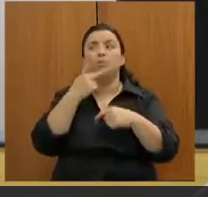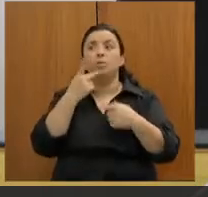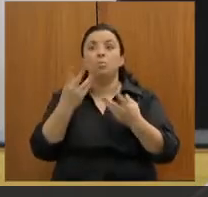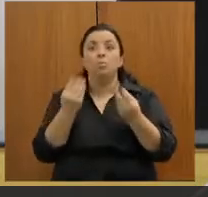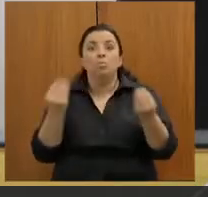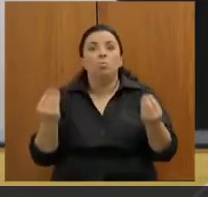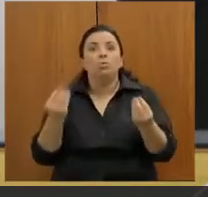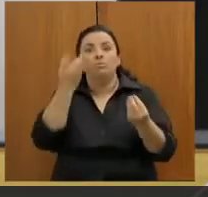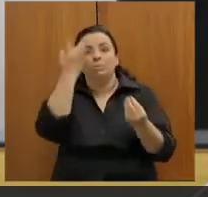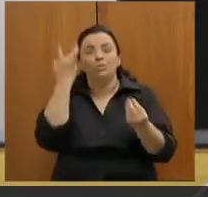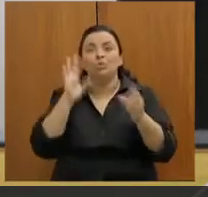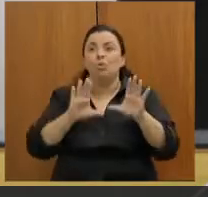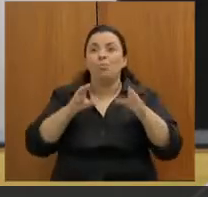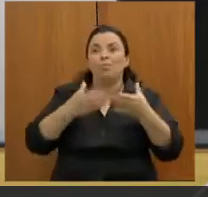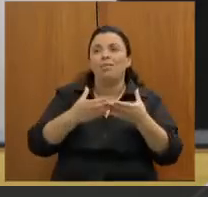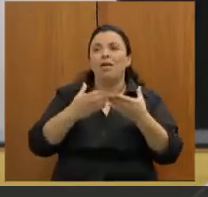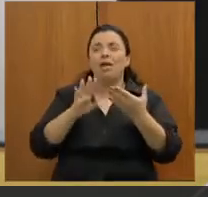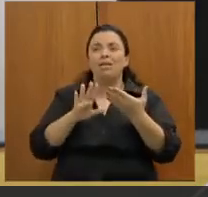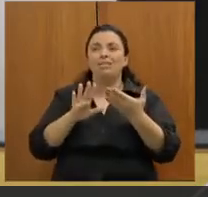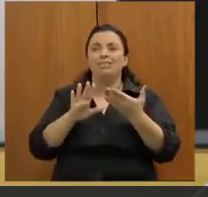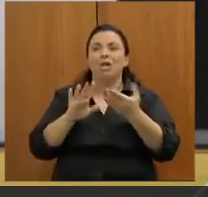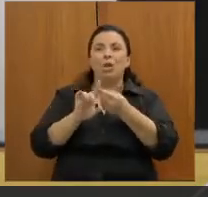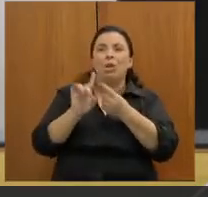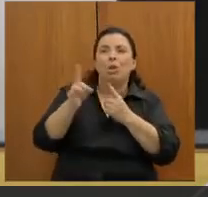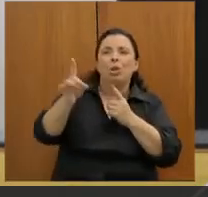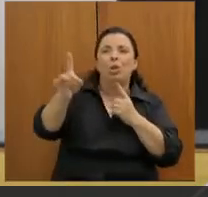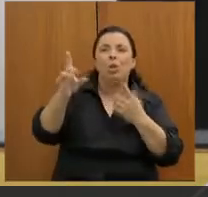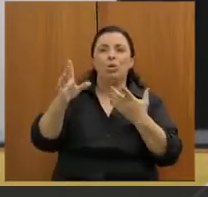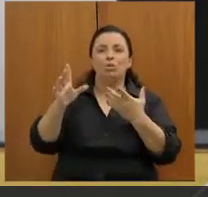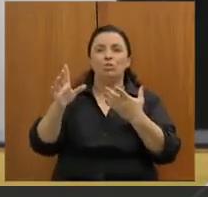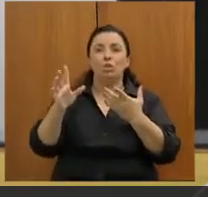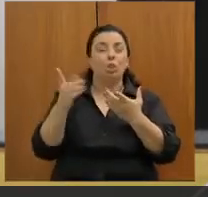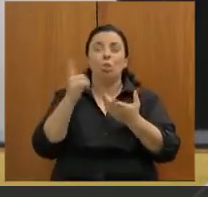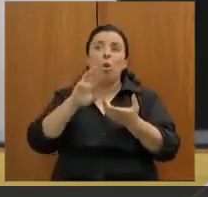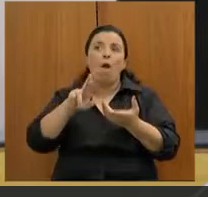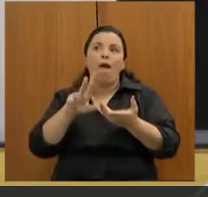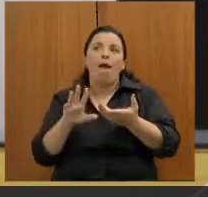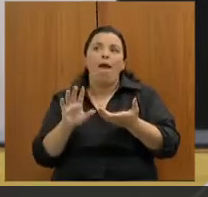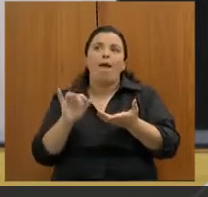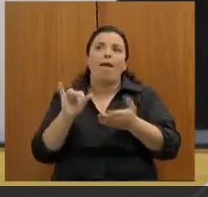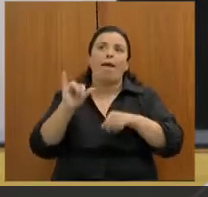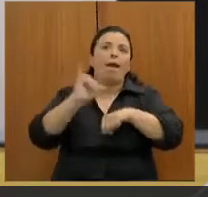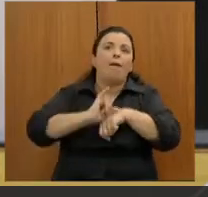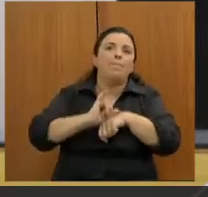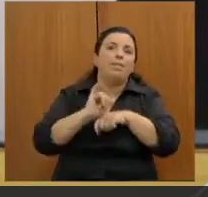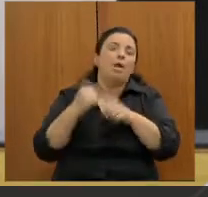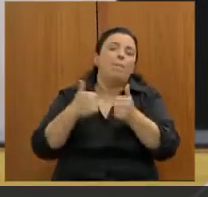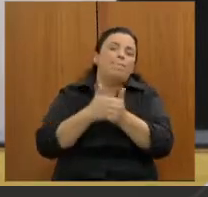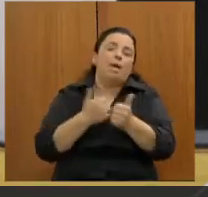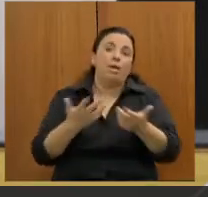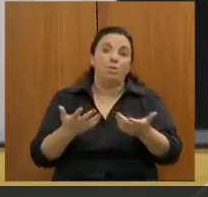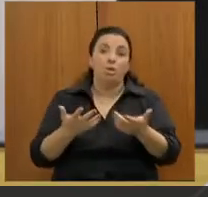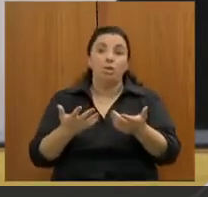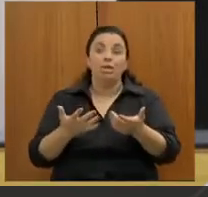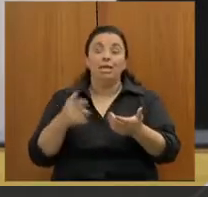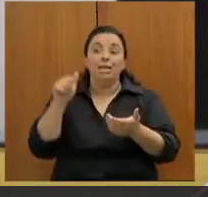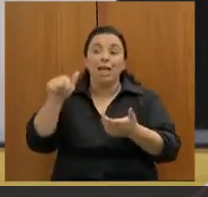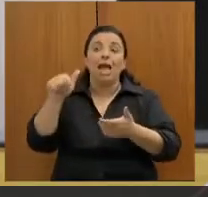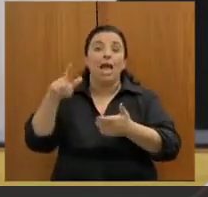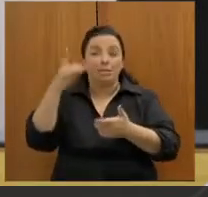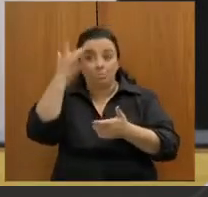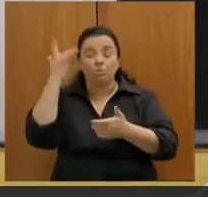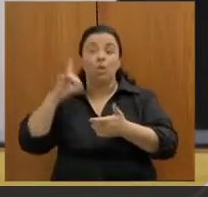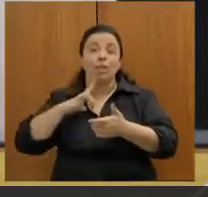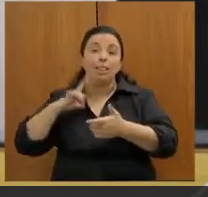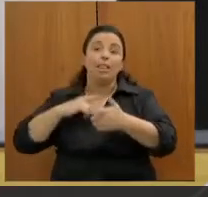comunidades até mais afastadas dos grandes centros elas é fazem um trabalho de salvar a vida